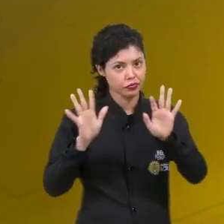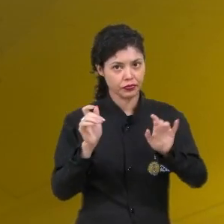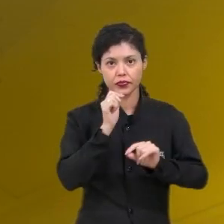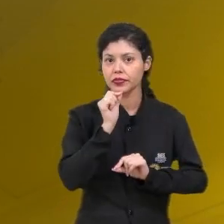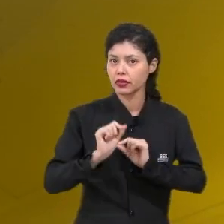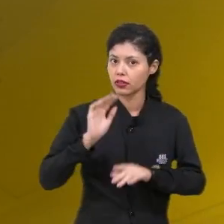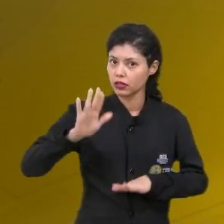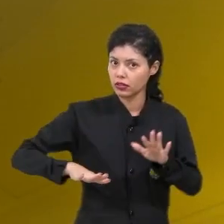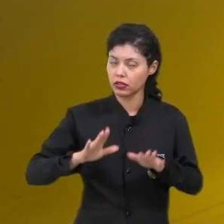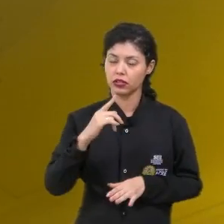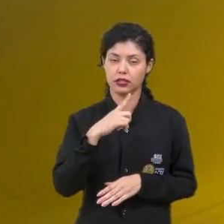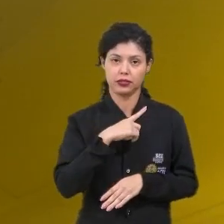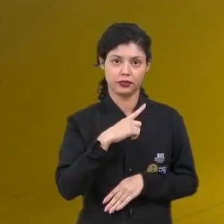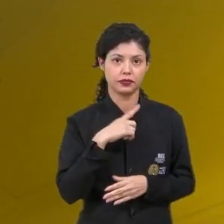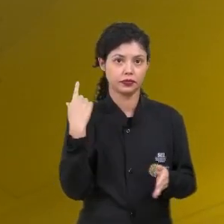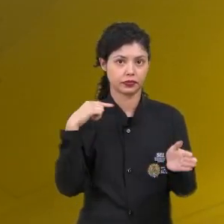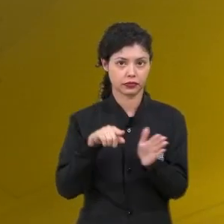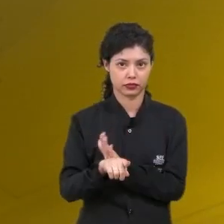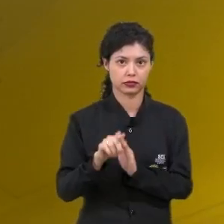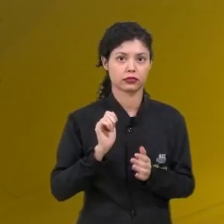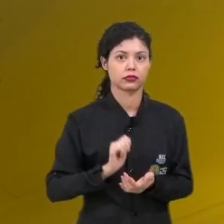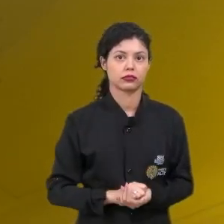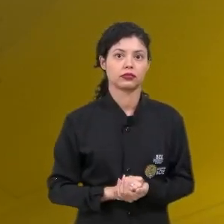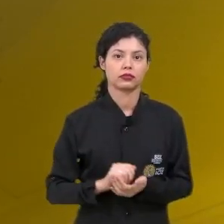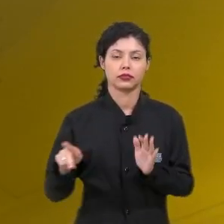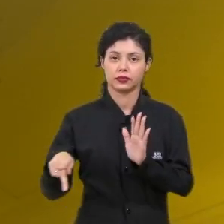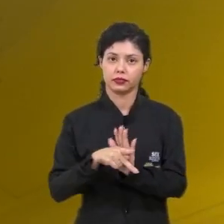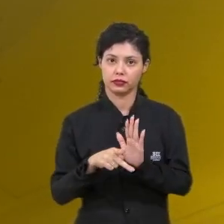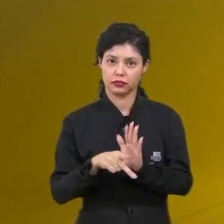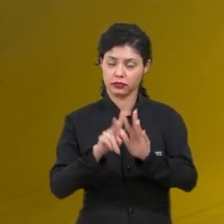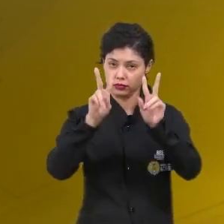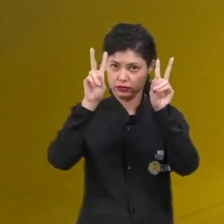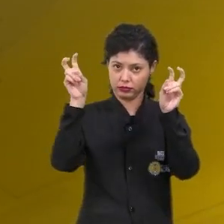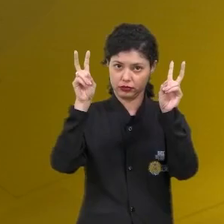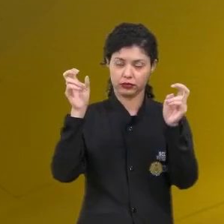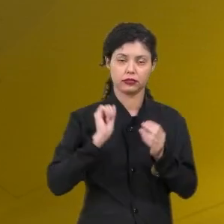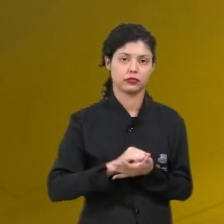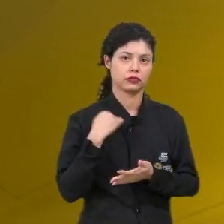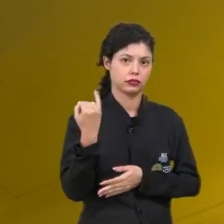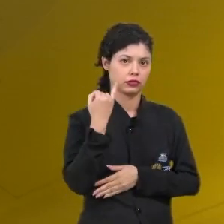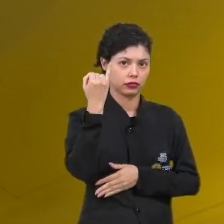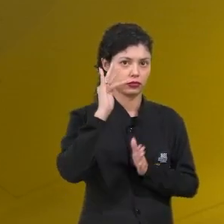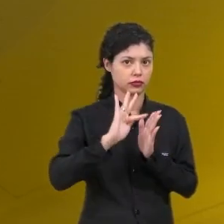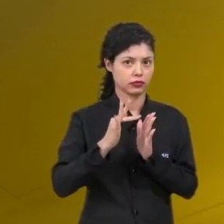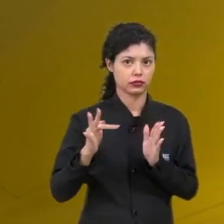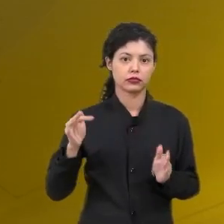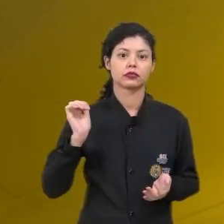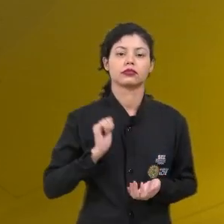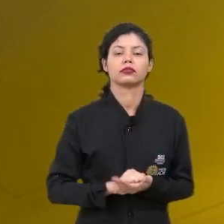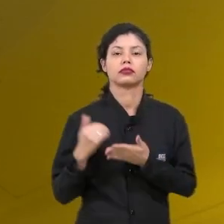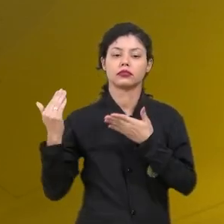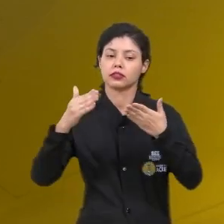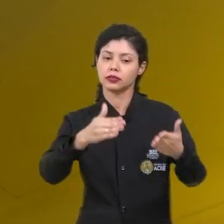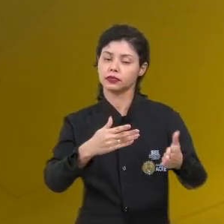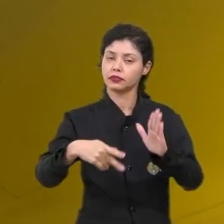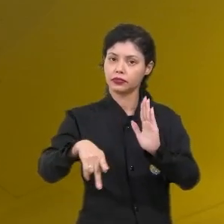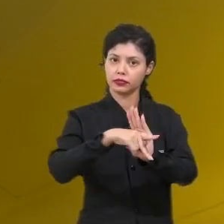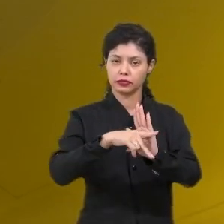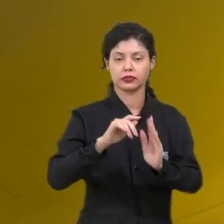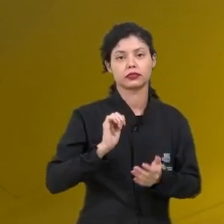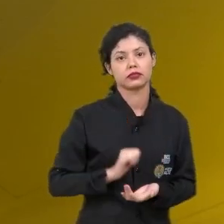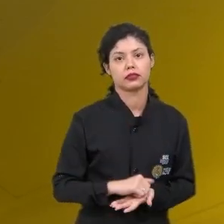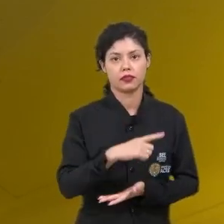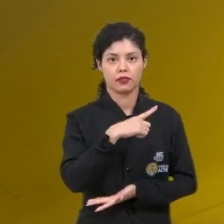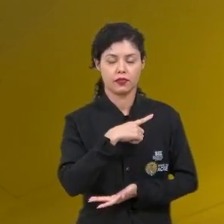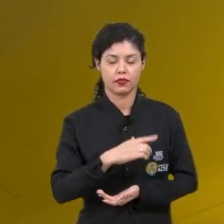às vezes a questão é justamente sobre a função daquele gênero, o objetivo que aquele gênero